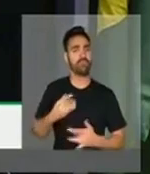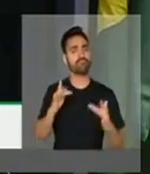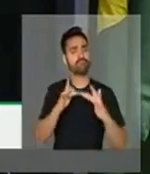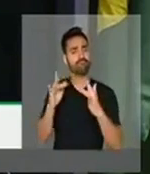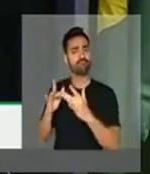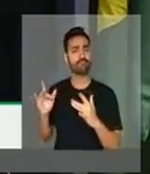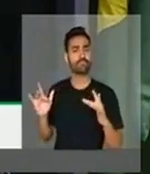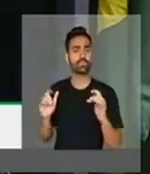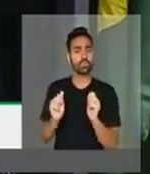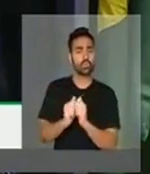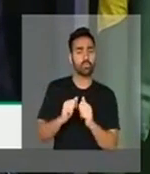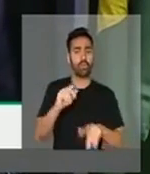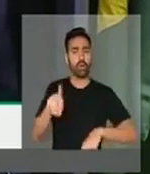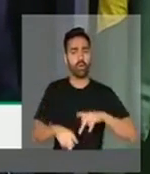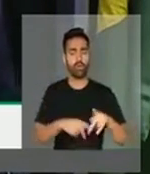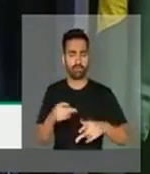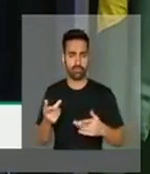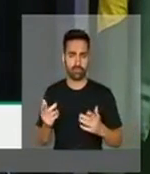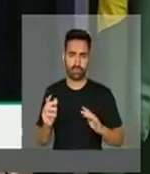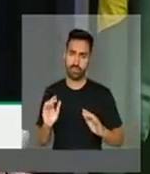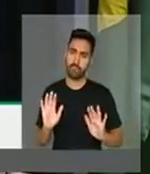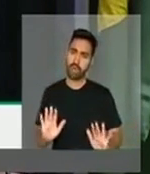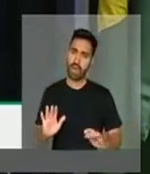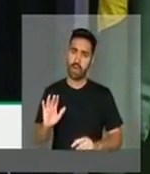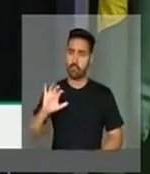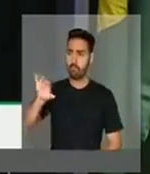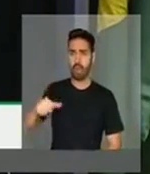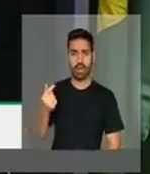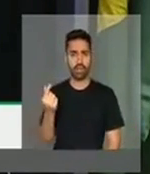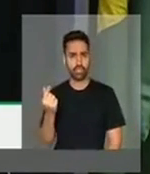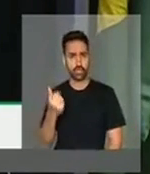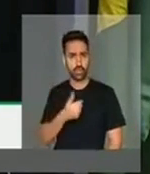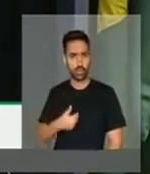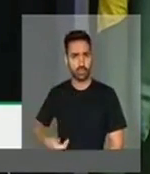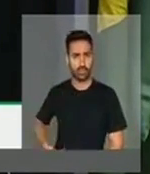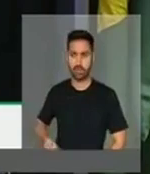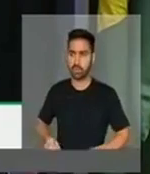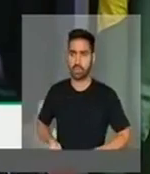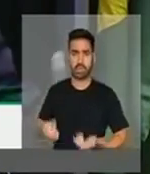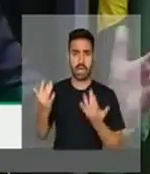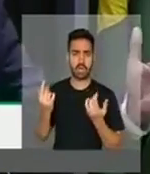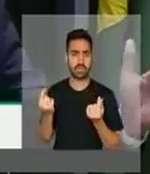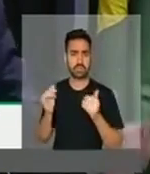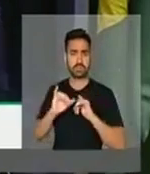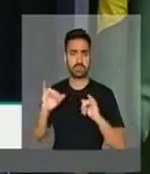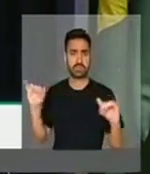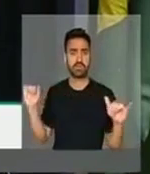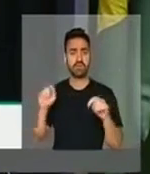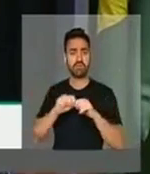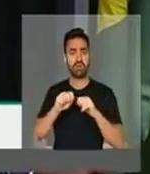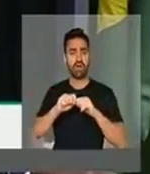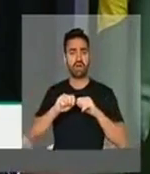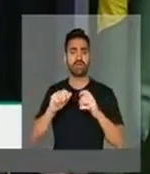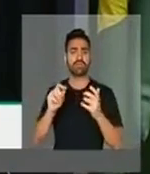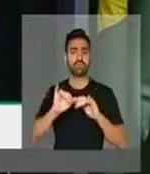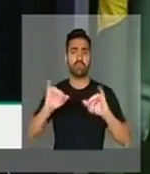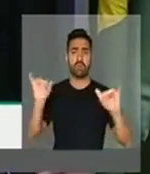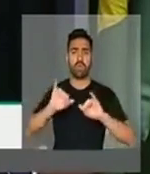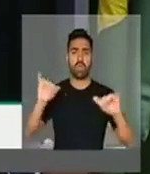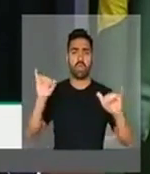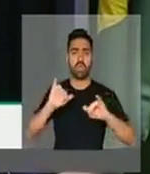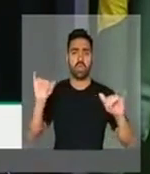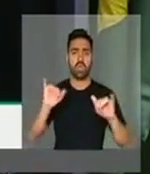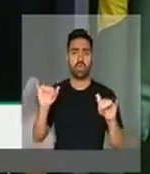gente. Simplesmente você pegar dinheiro público, gastar em campanha, fazer propaganda e arruma um mandato,